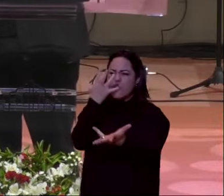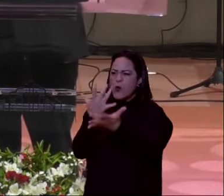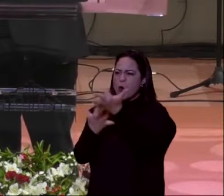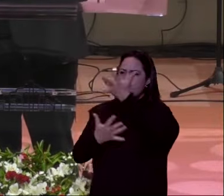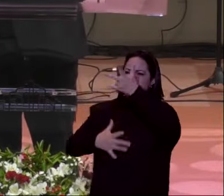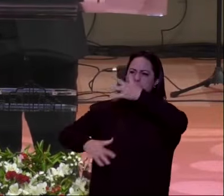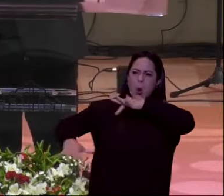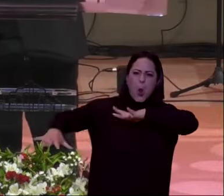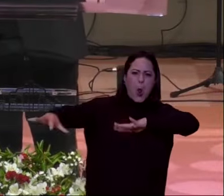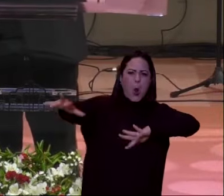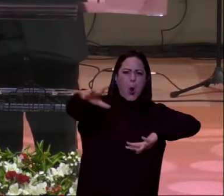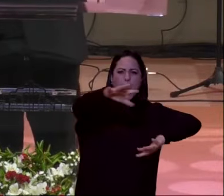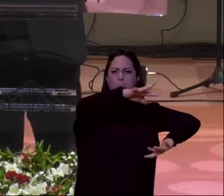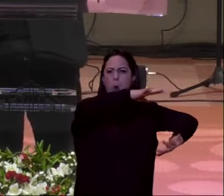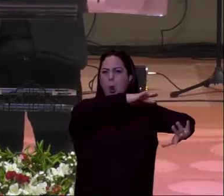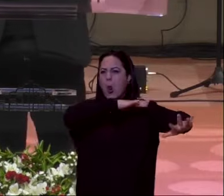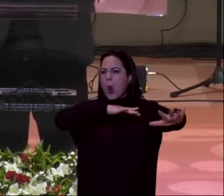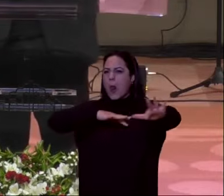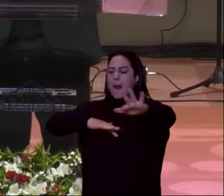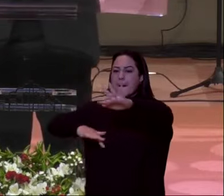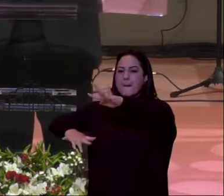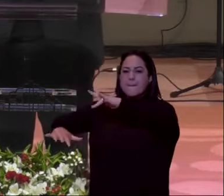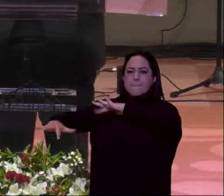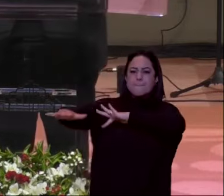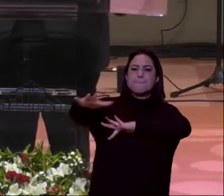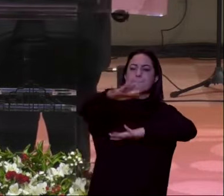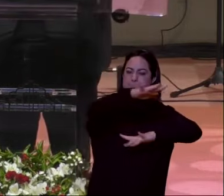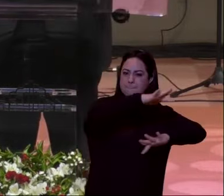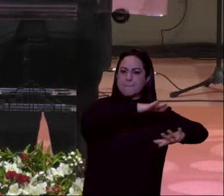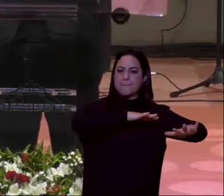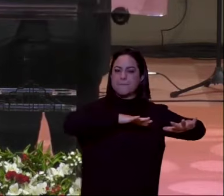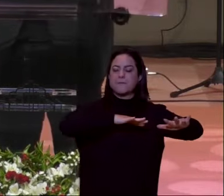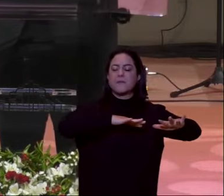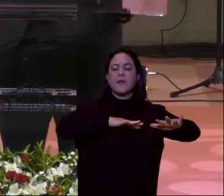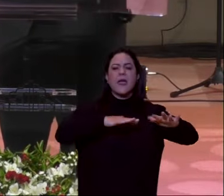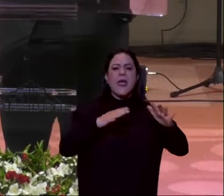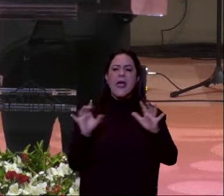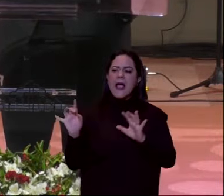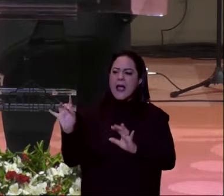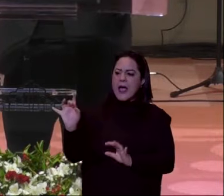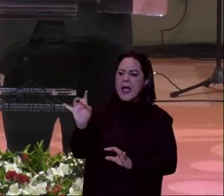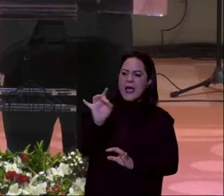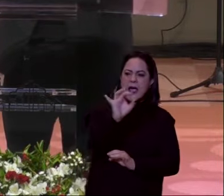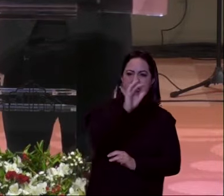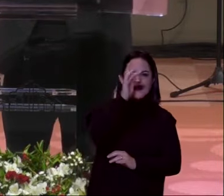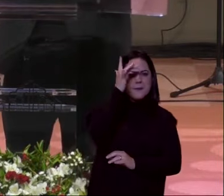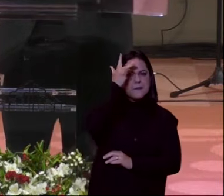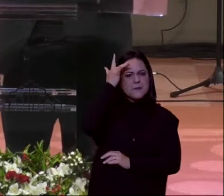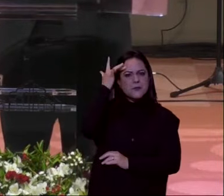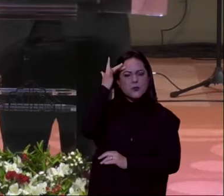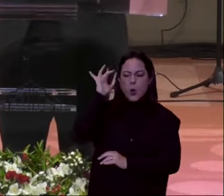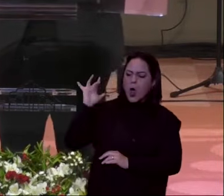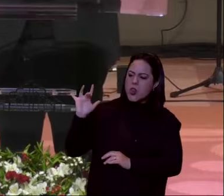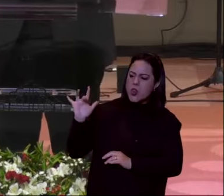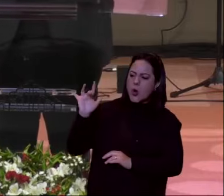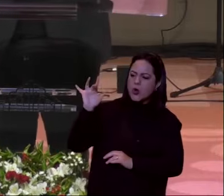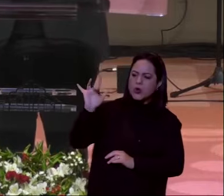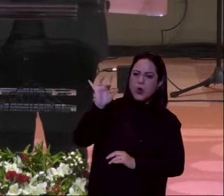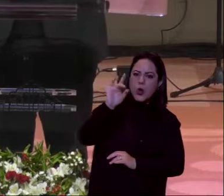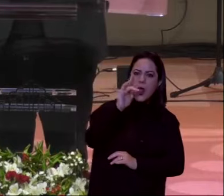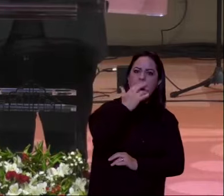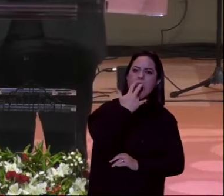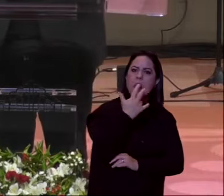se espalharam como línguas de fogo, e cada pessoa foi tocada por